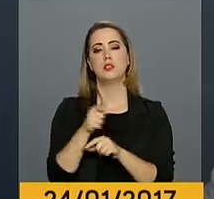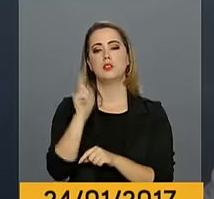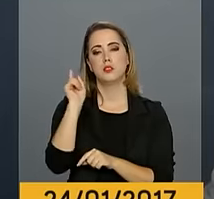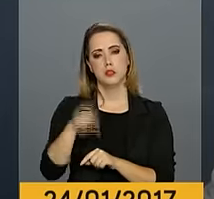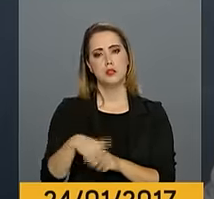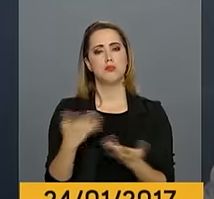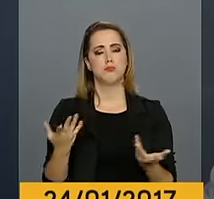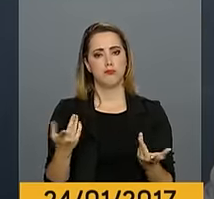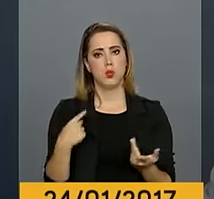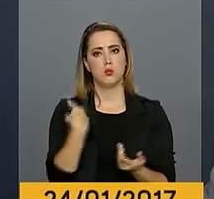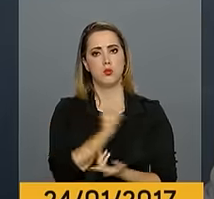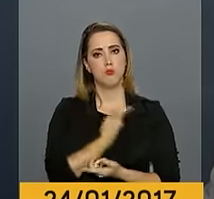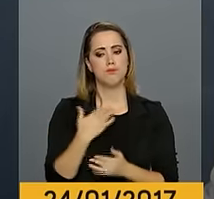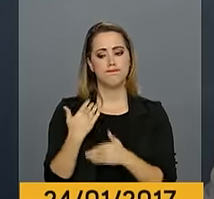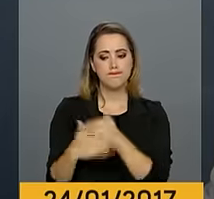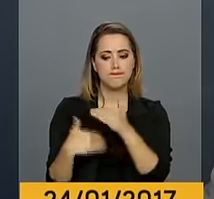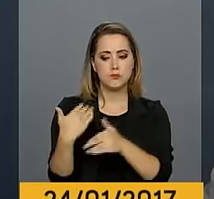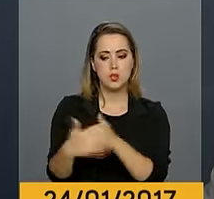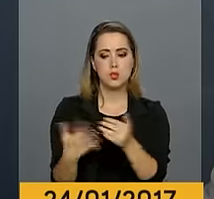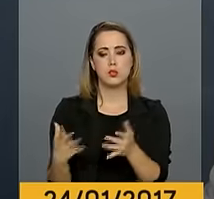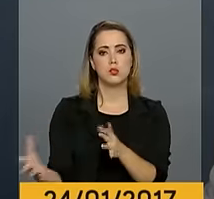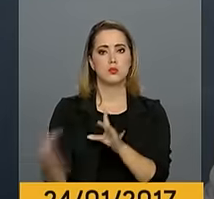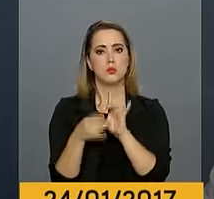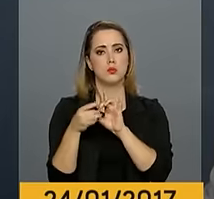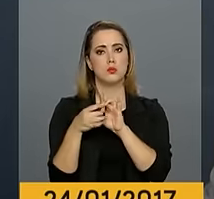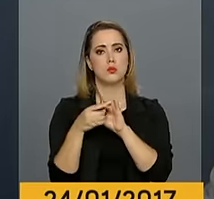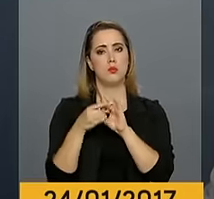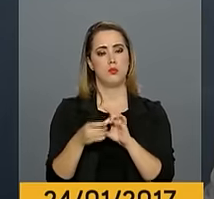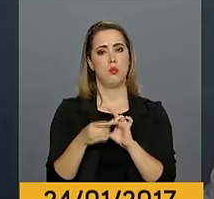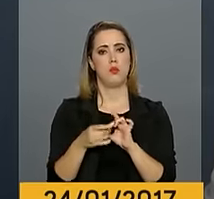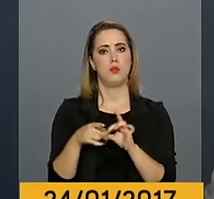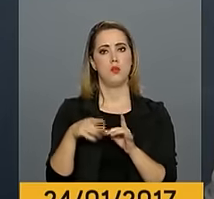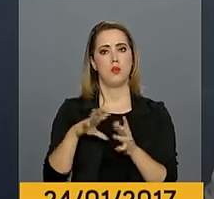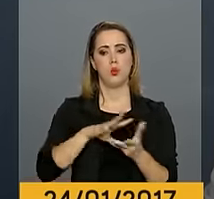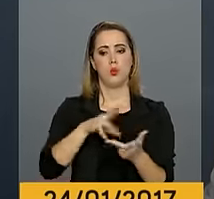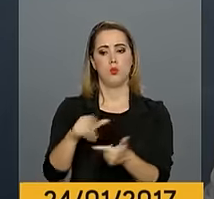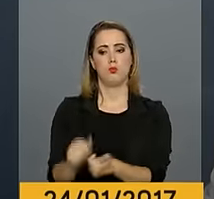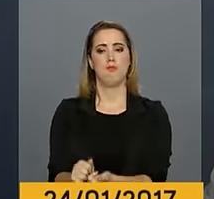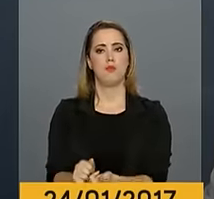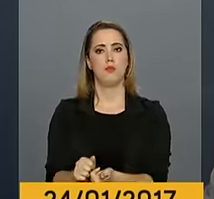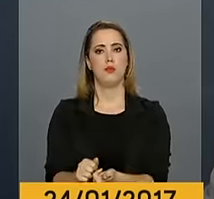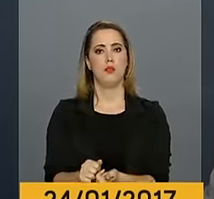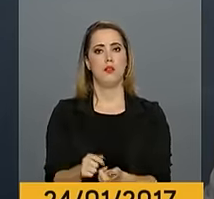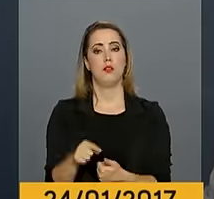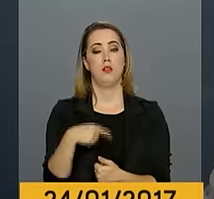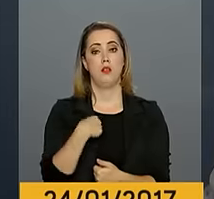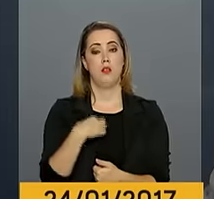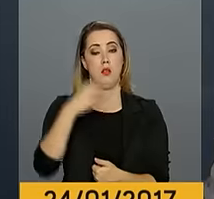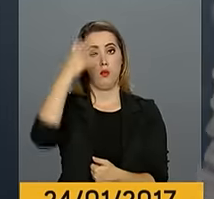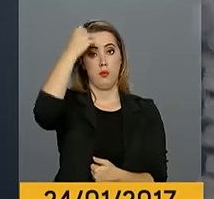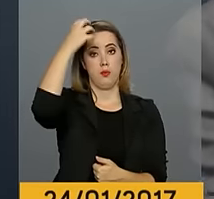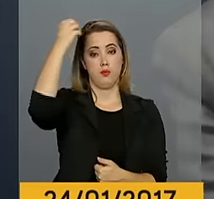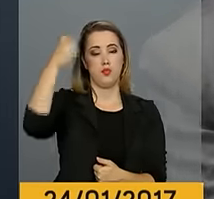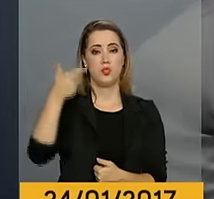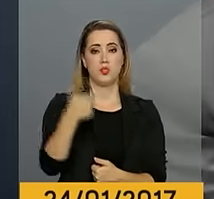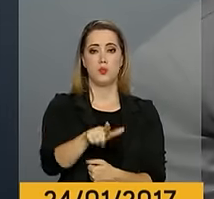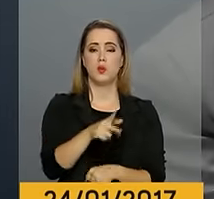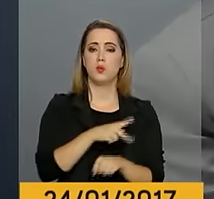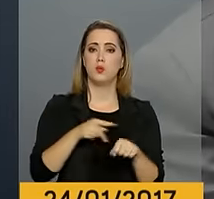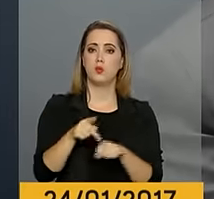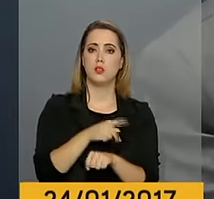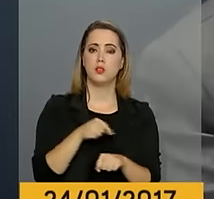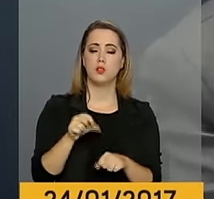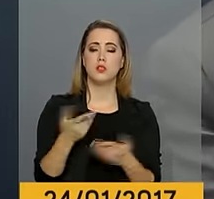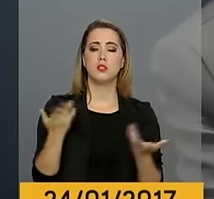mantendo as melhores relações no plano internacional. Eu fiz muitas viagens internacionais e ainda recentemente o